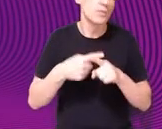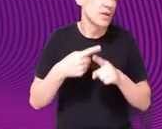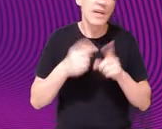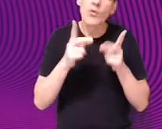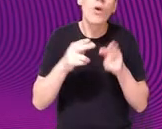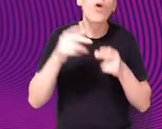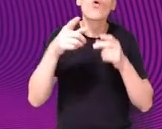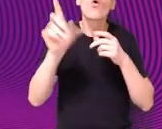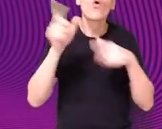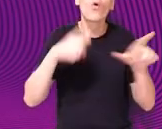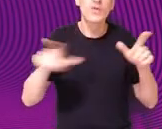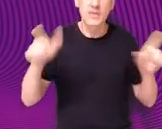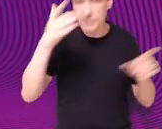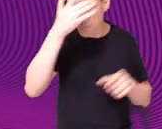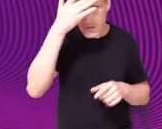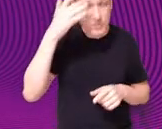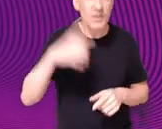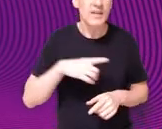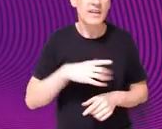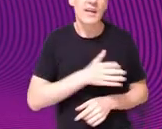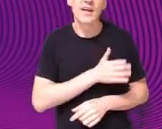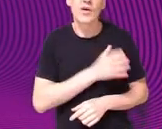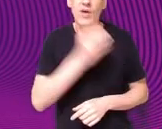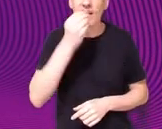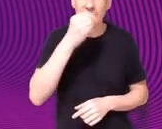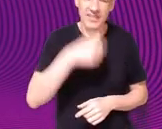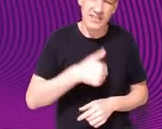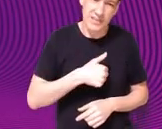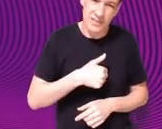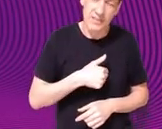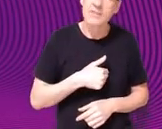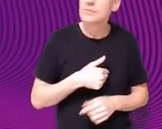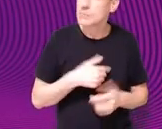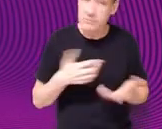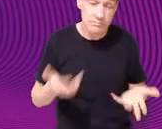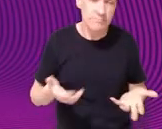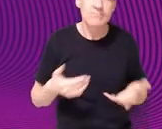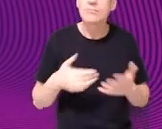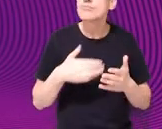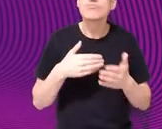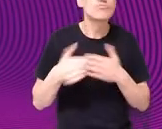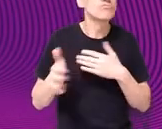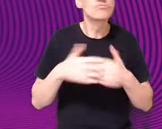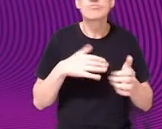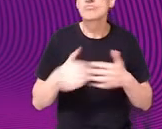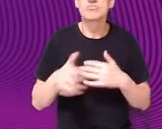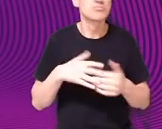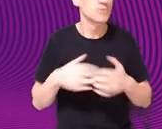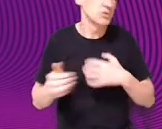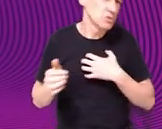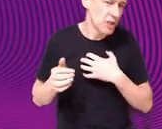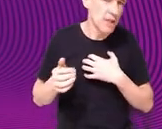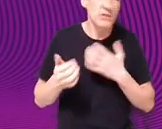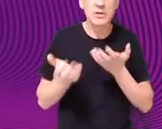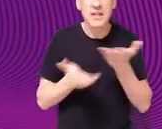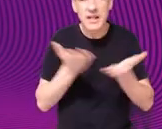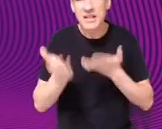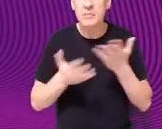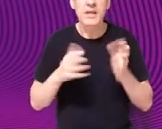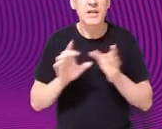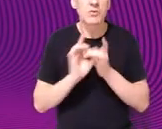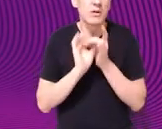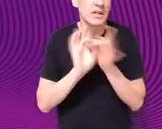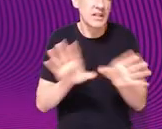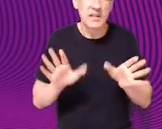Todo paciente que tem insuficiência cardíaca, seja qual for a etiologia e que você o trata, você deve